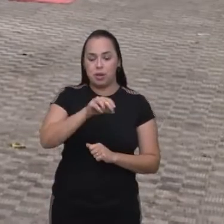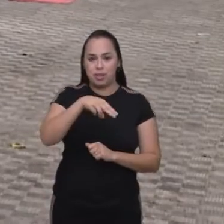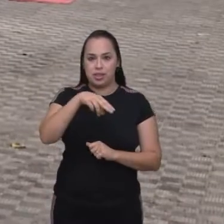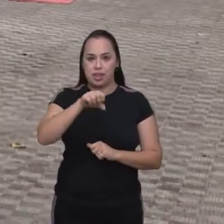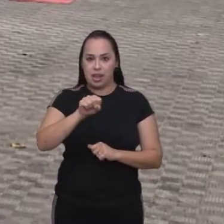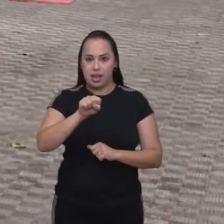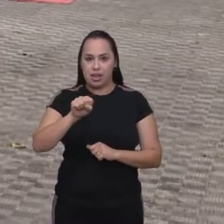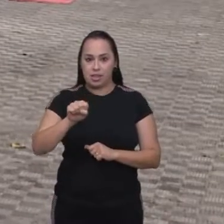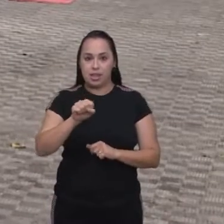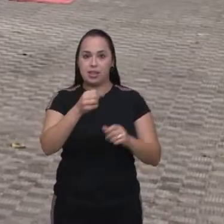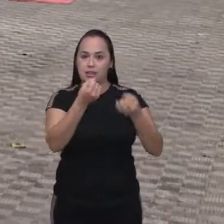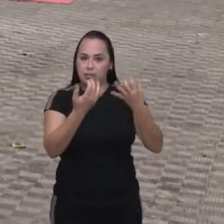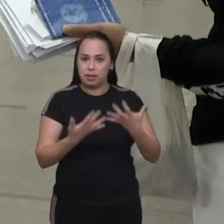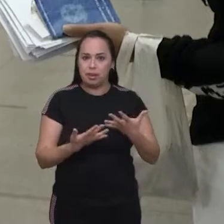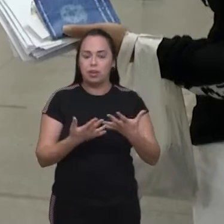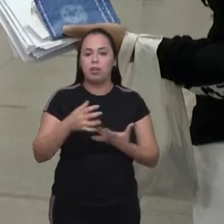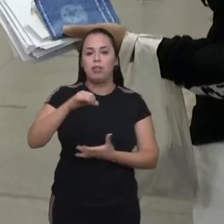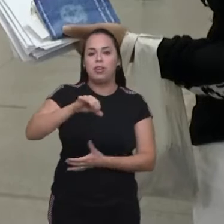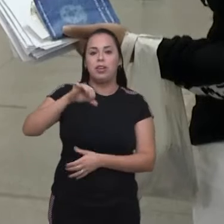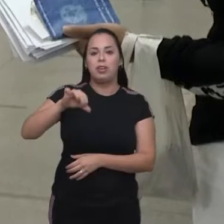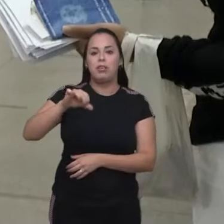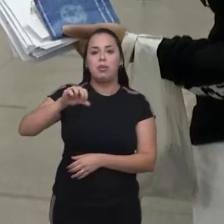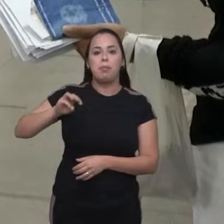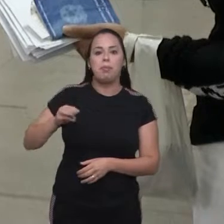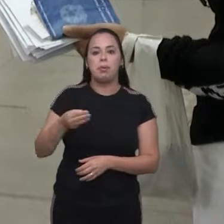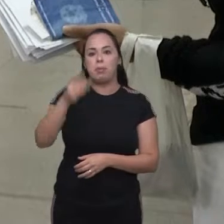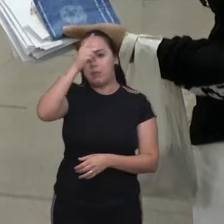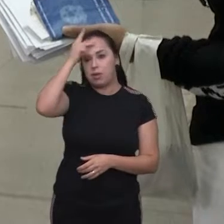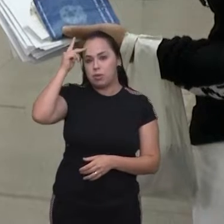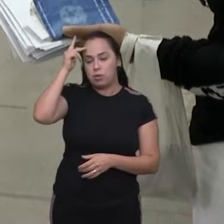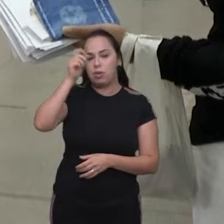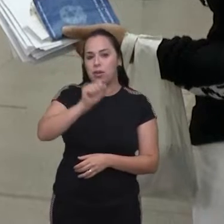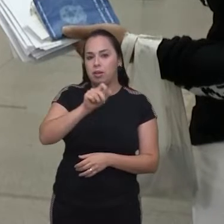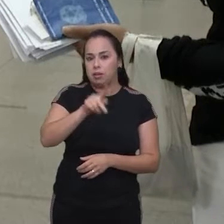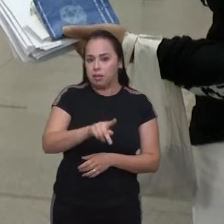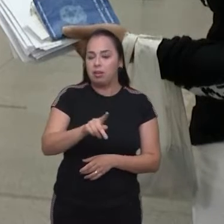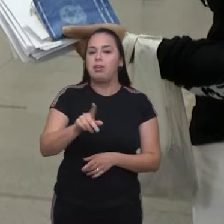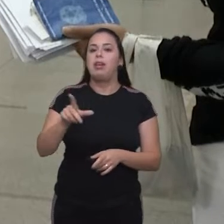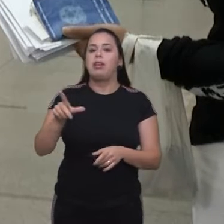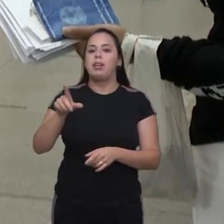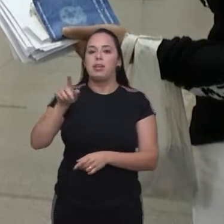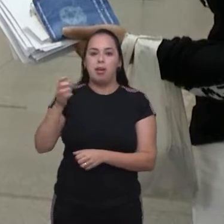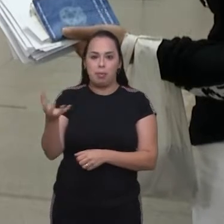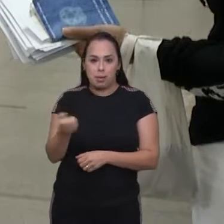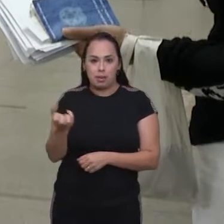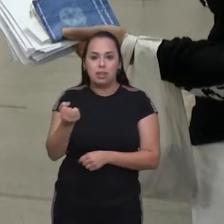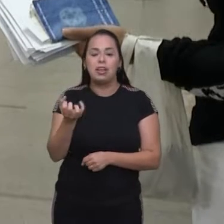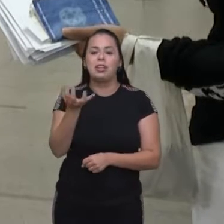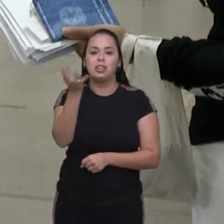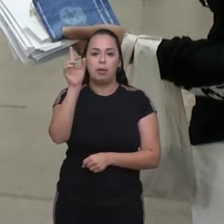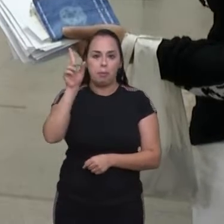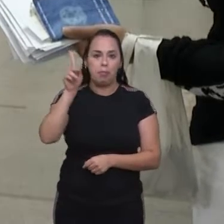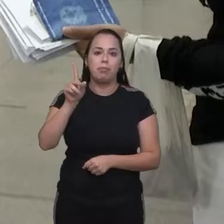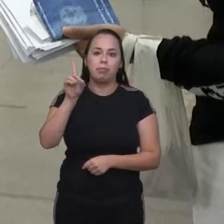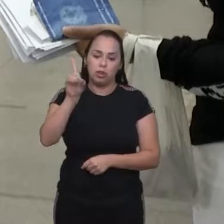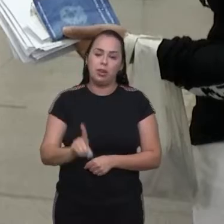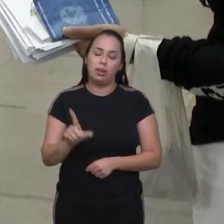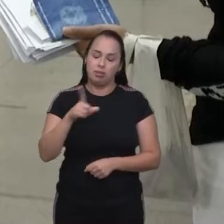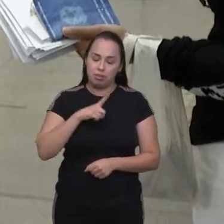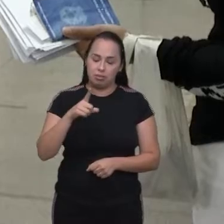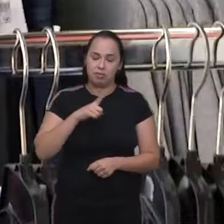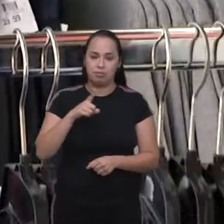José, segundo o INSS, cerca de 99 mil aposentados e pensionistas poderão ter direito